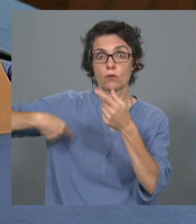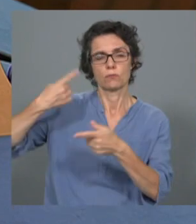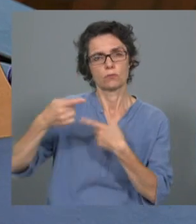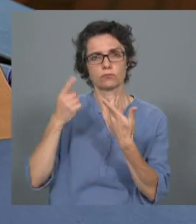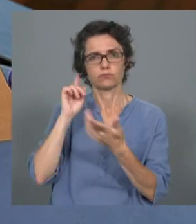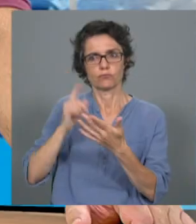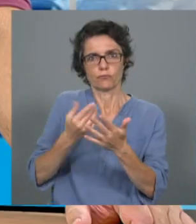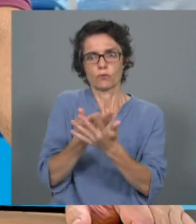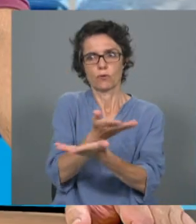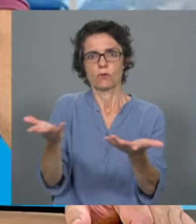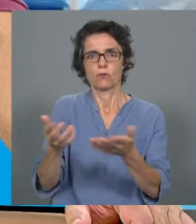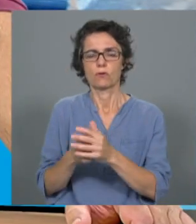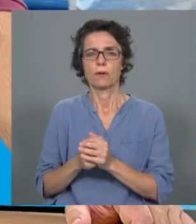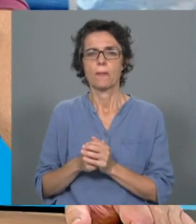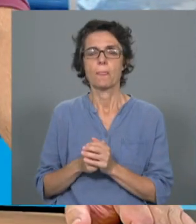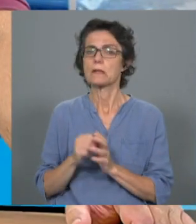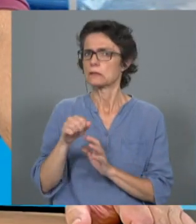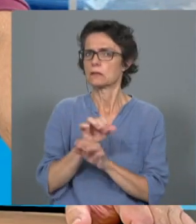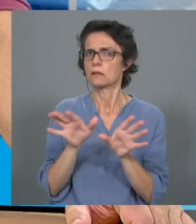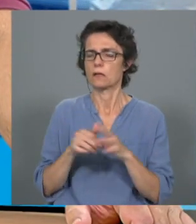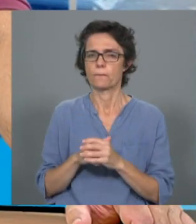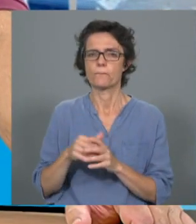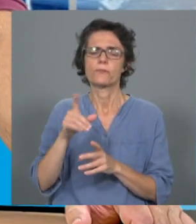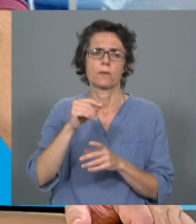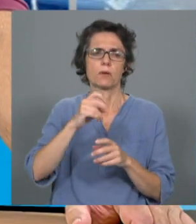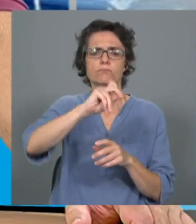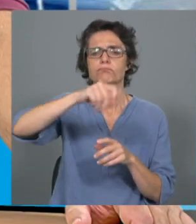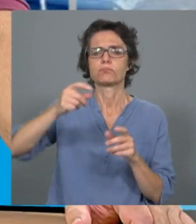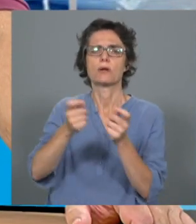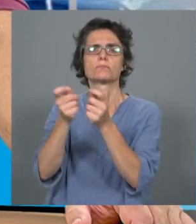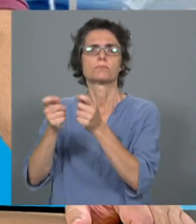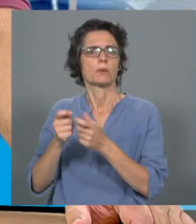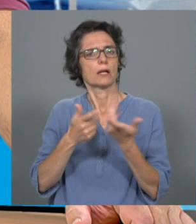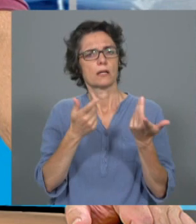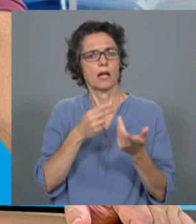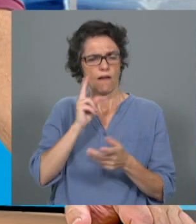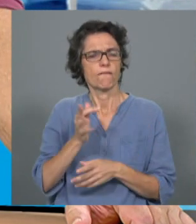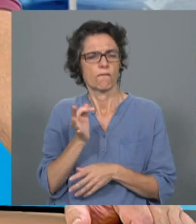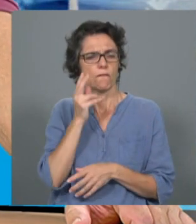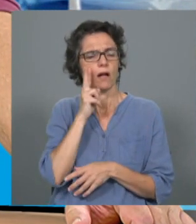volta, claro, quer dizer, gente, Campo Maior, Vila Viçosa, Estremoz, Borba, enfim,